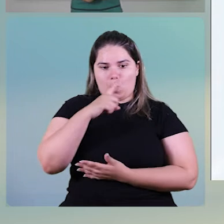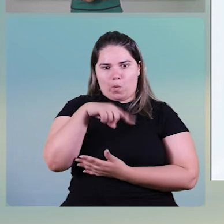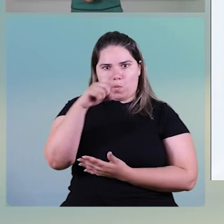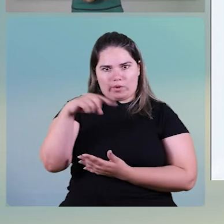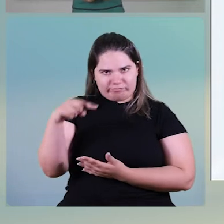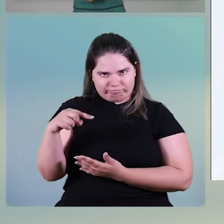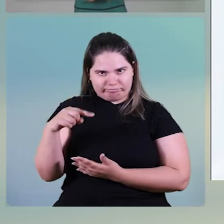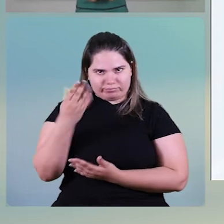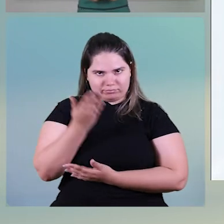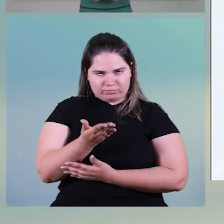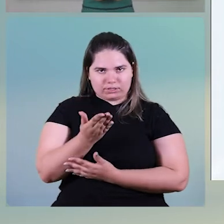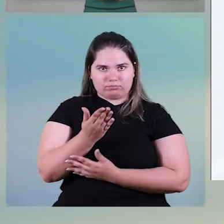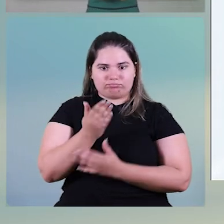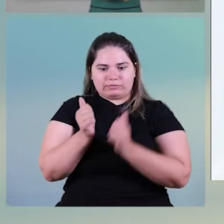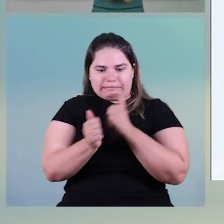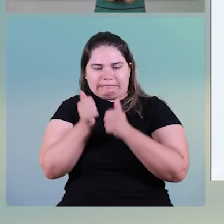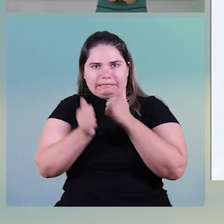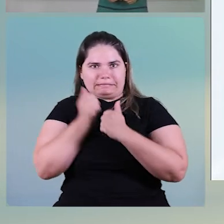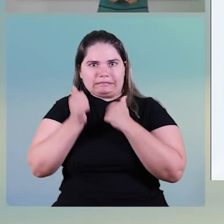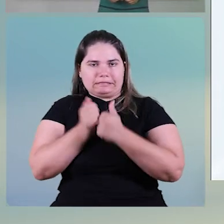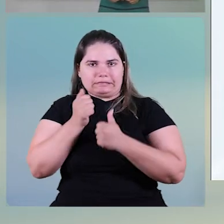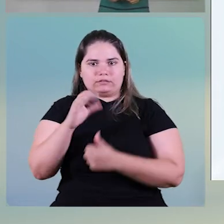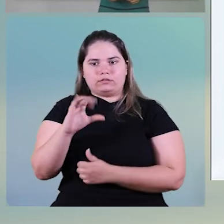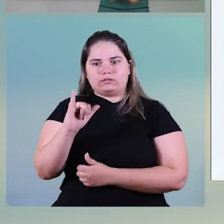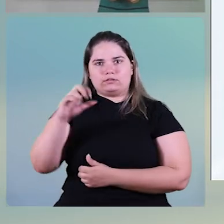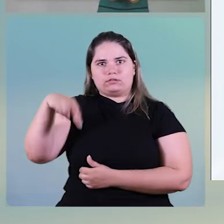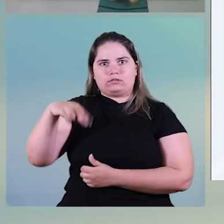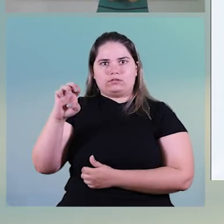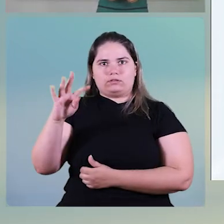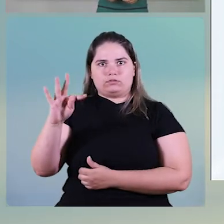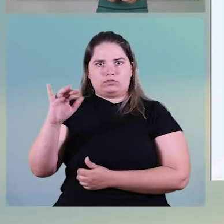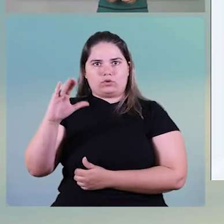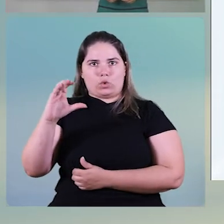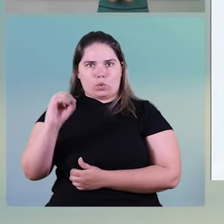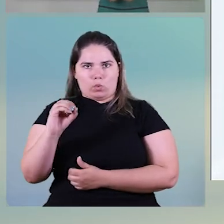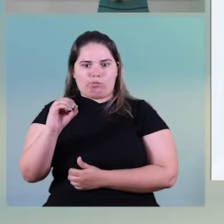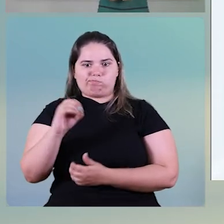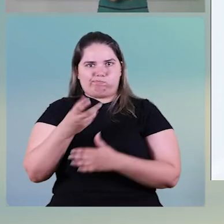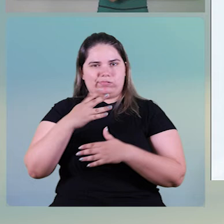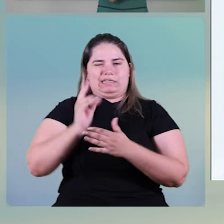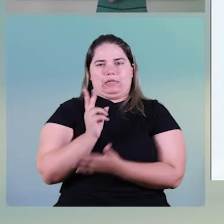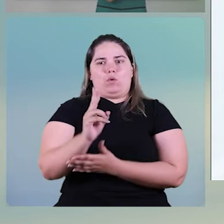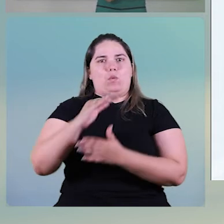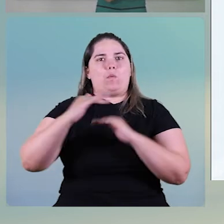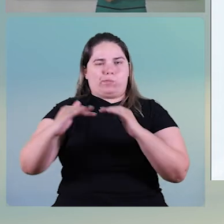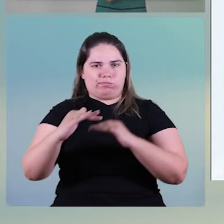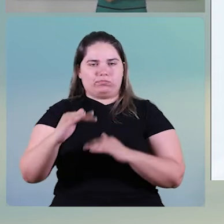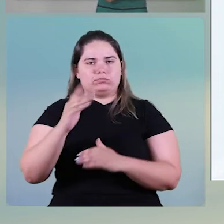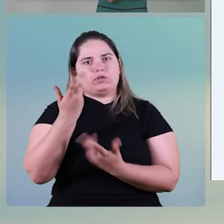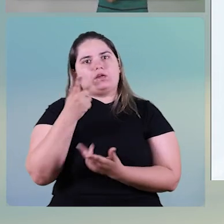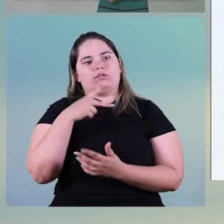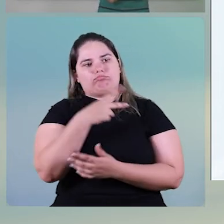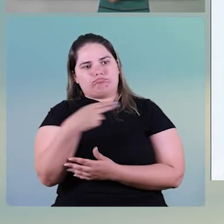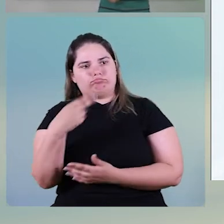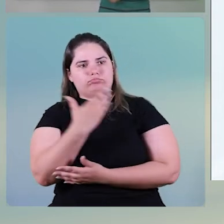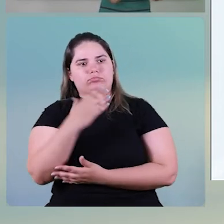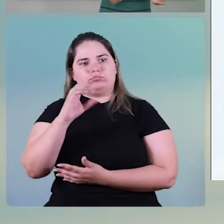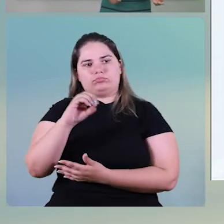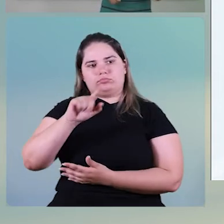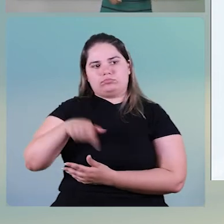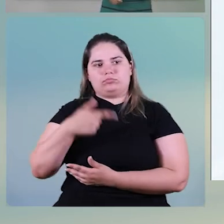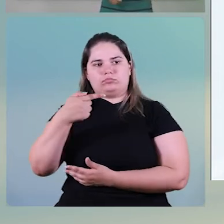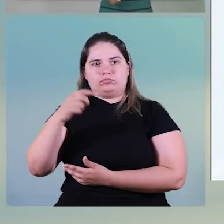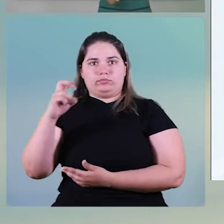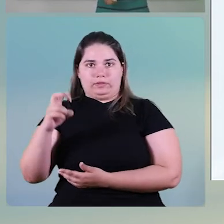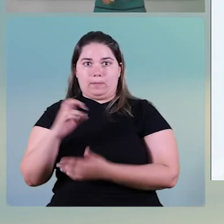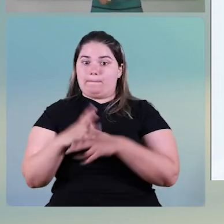cinético para o mesmo par de materiais é igual a 0,75. Veja que o coeficiente de atrito